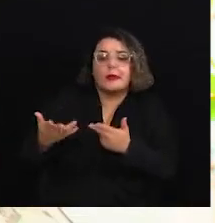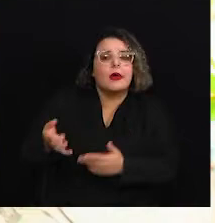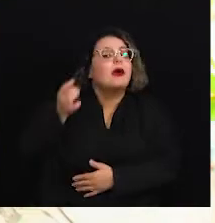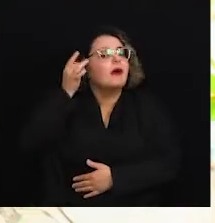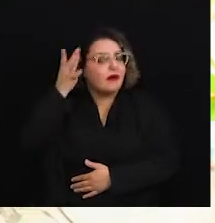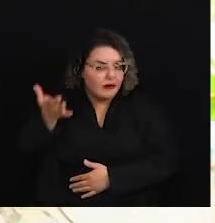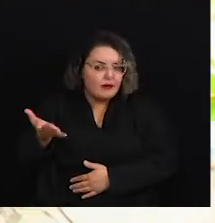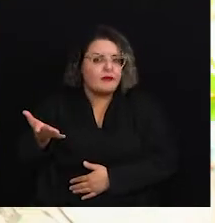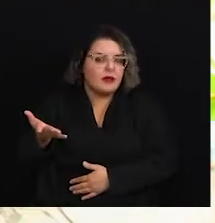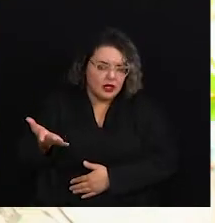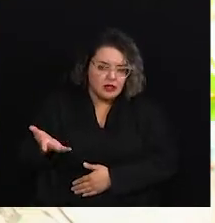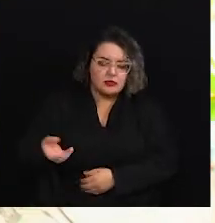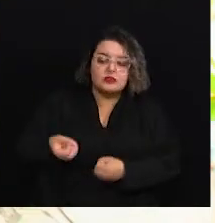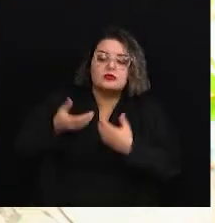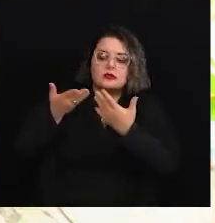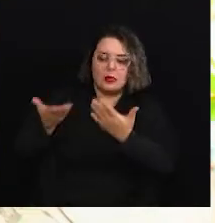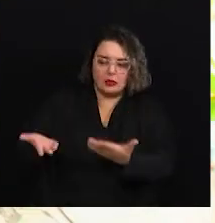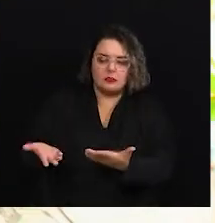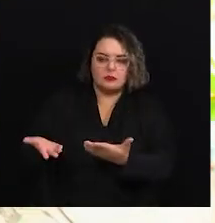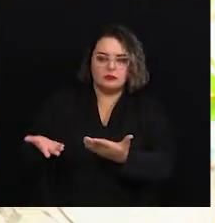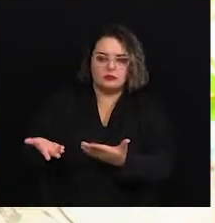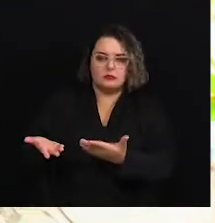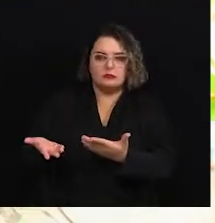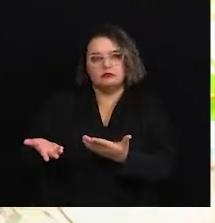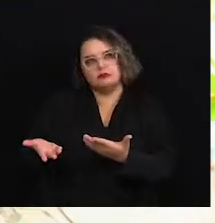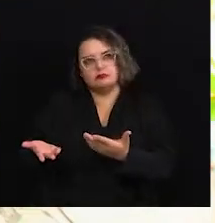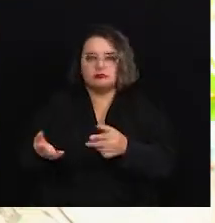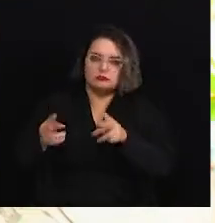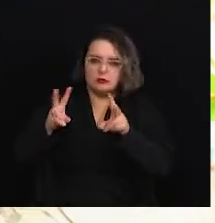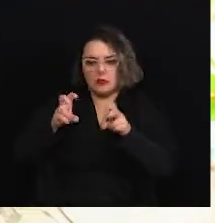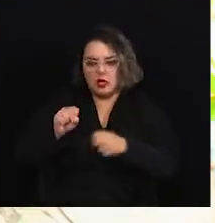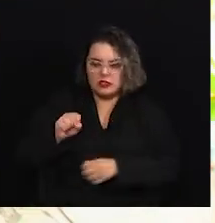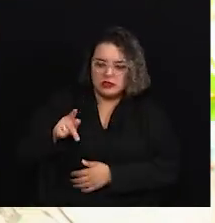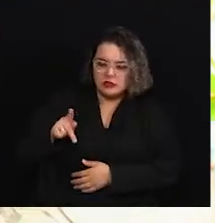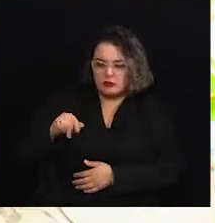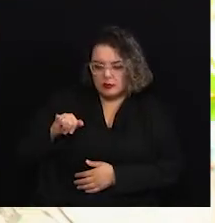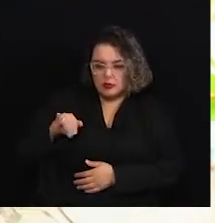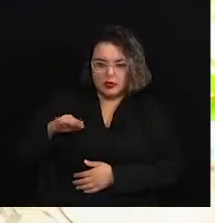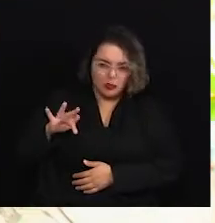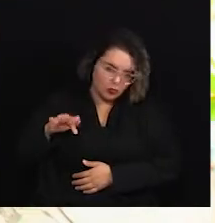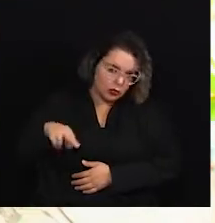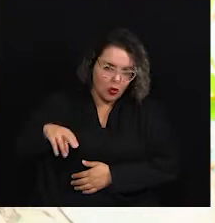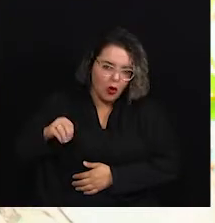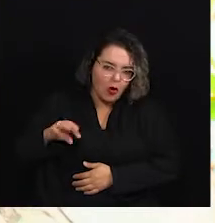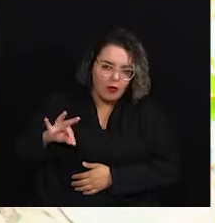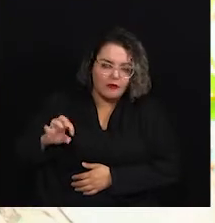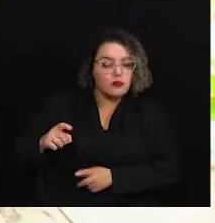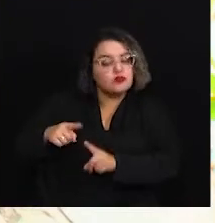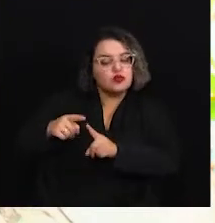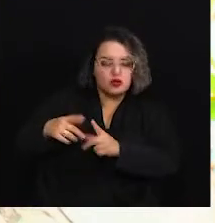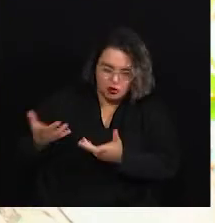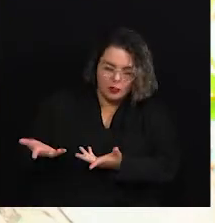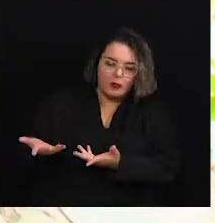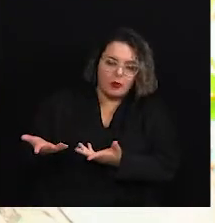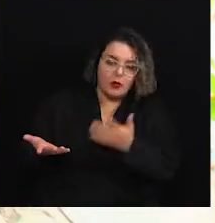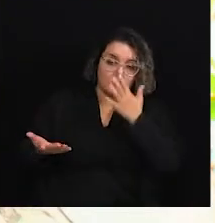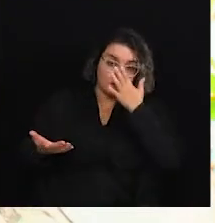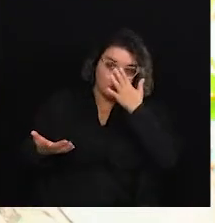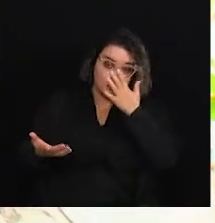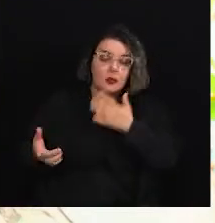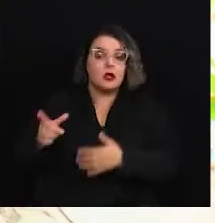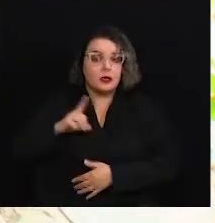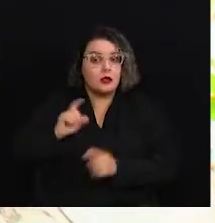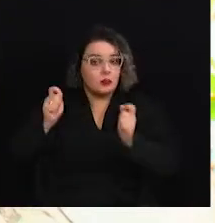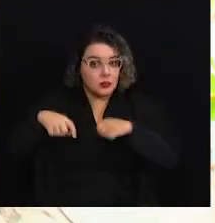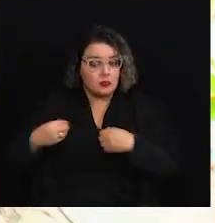é muito mais fácil de você colocar isso. Então, não vou chamar exatamente de uma spin-off, mas uma espécie de uma spin-off, a gente acaba tendo